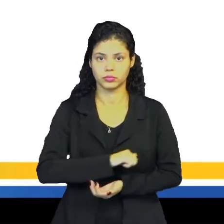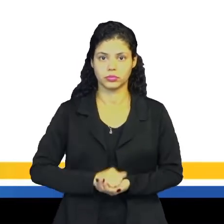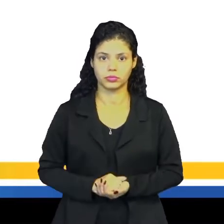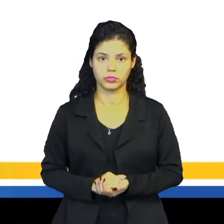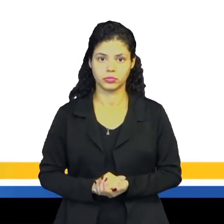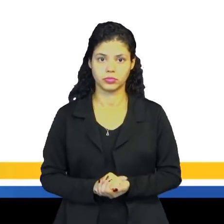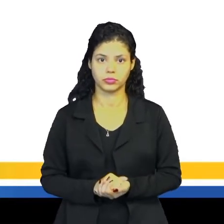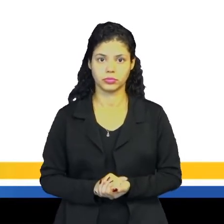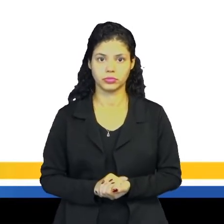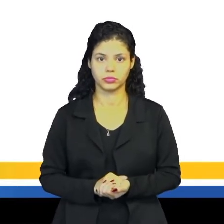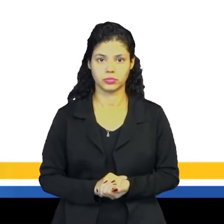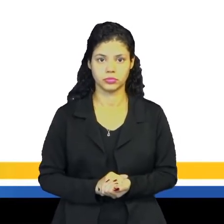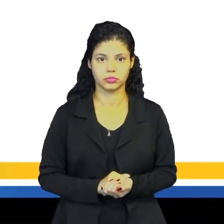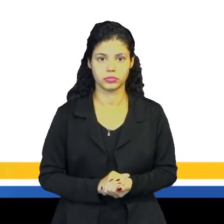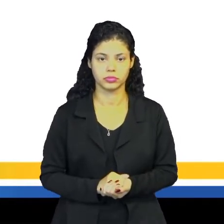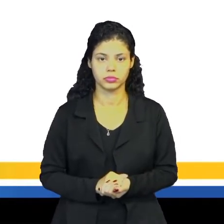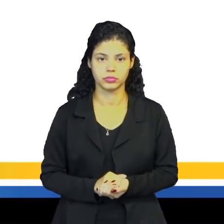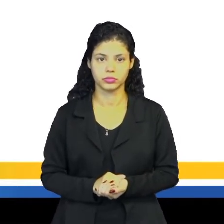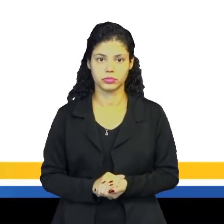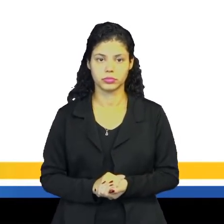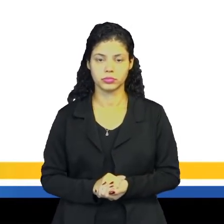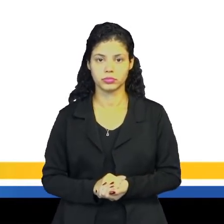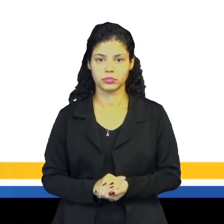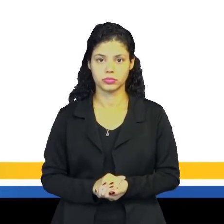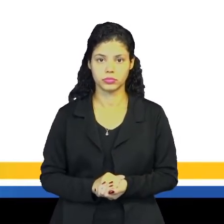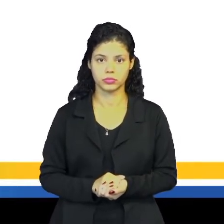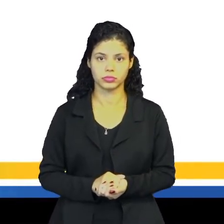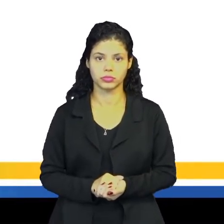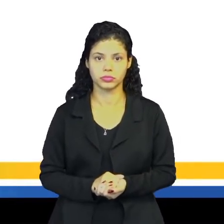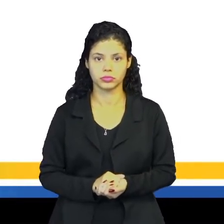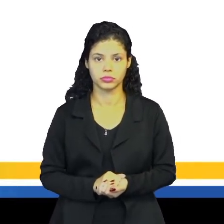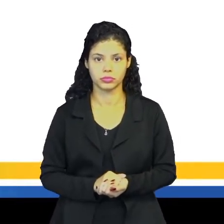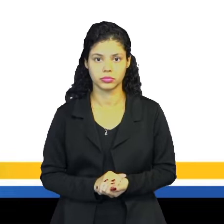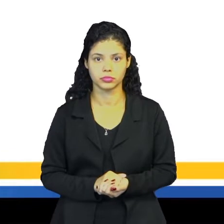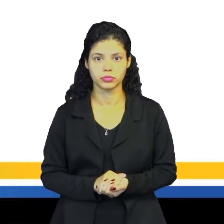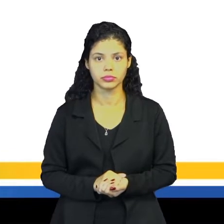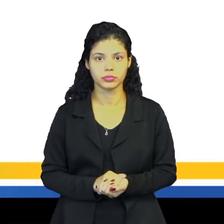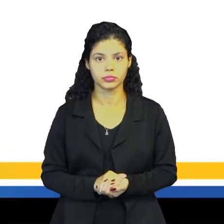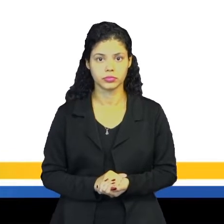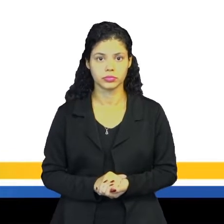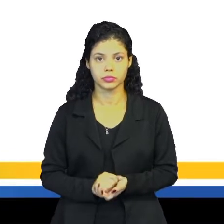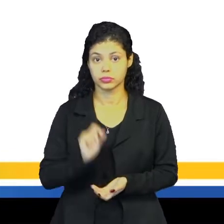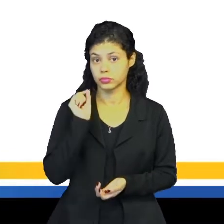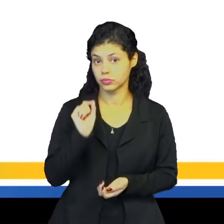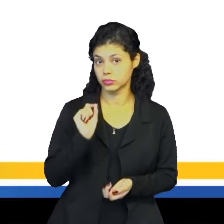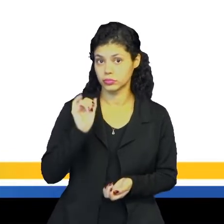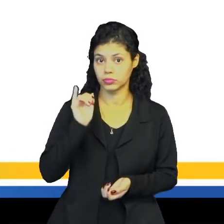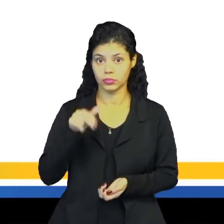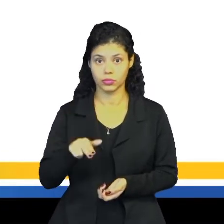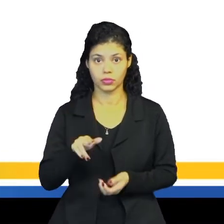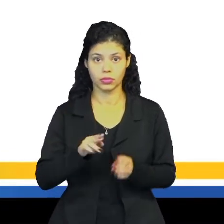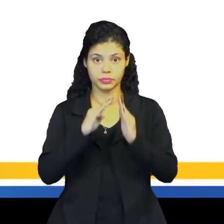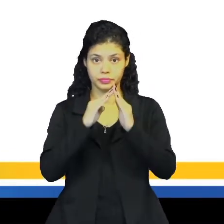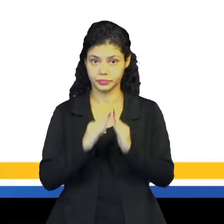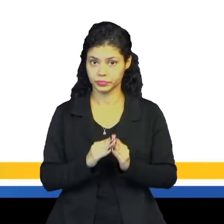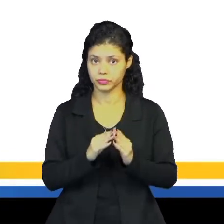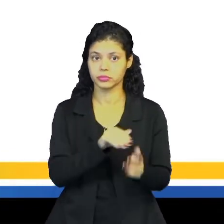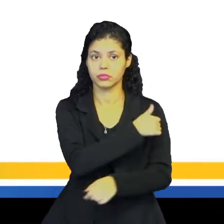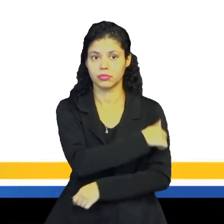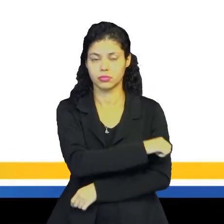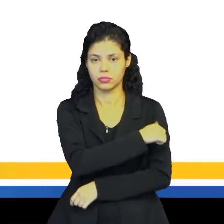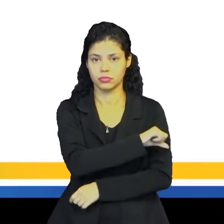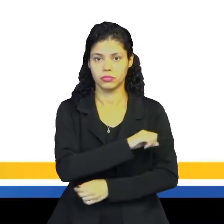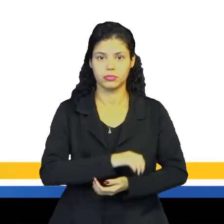Janeiro. Por exemplo, a frase they live in Rio de Janeiro, em que o in, né, está indicando que eles moram no